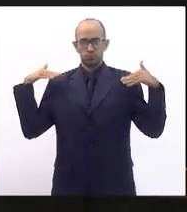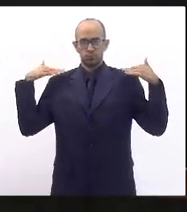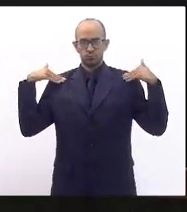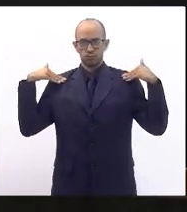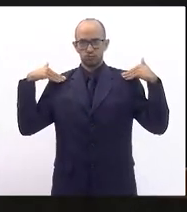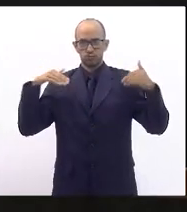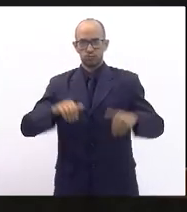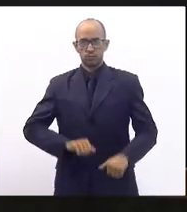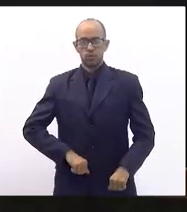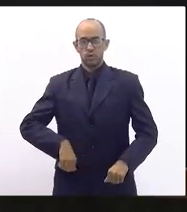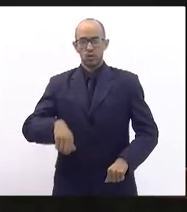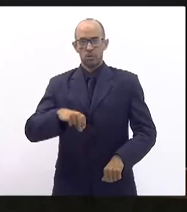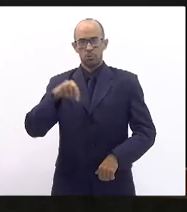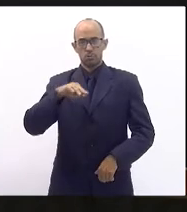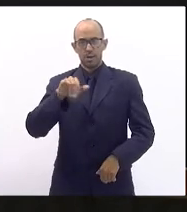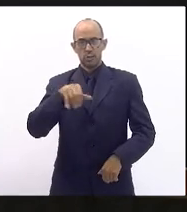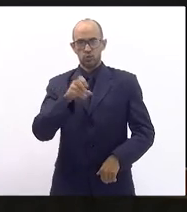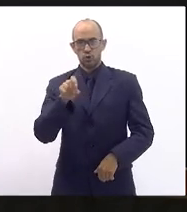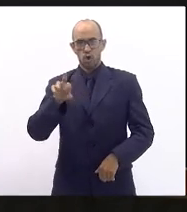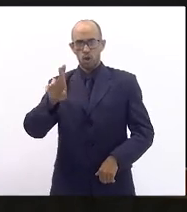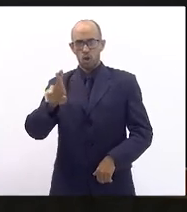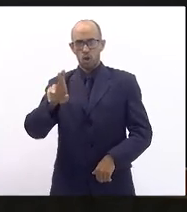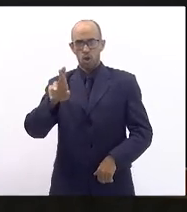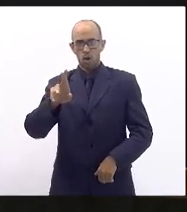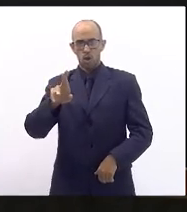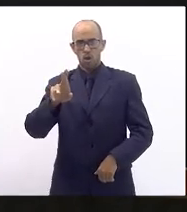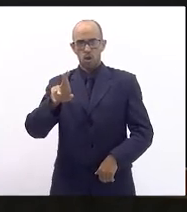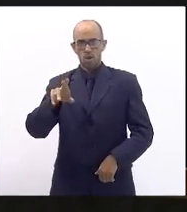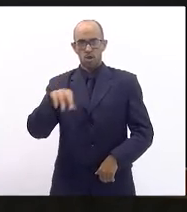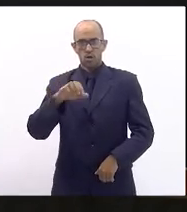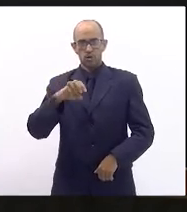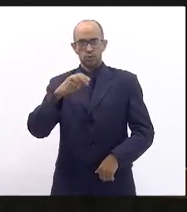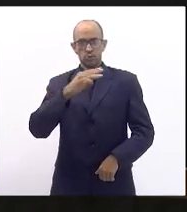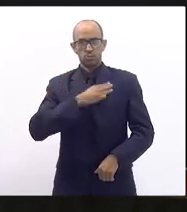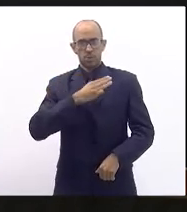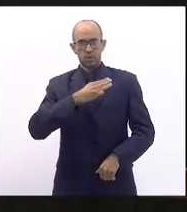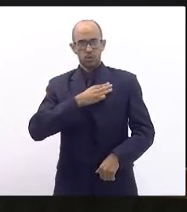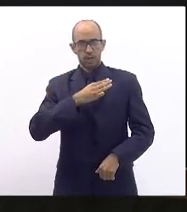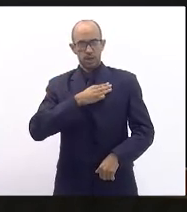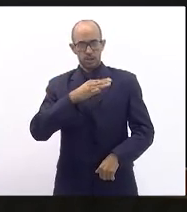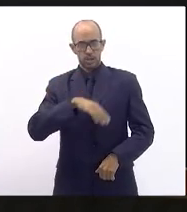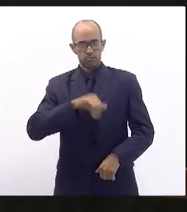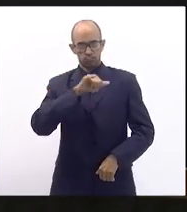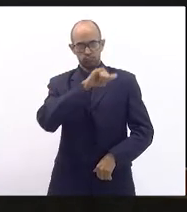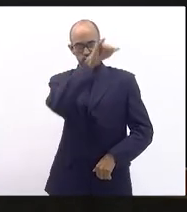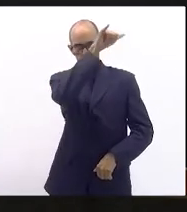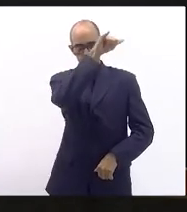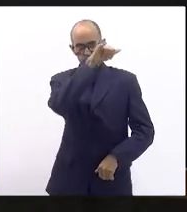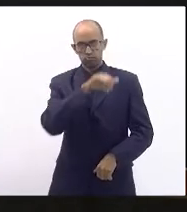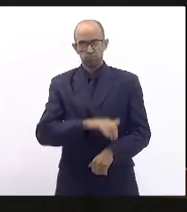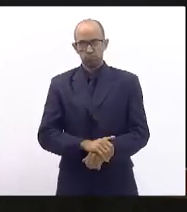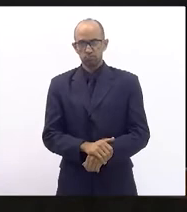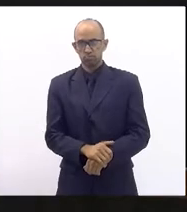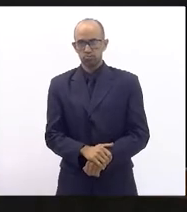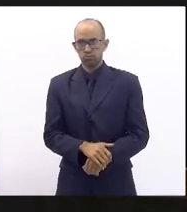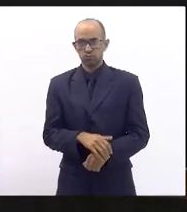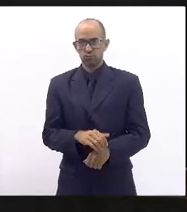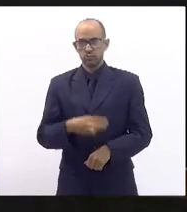e o major-brigadeiro a doar Madureira comandante do 3º comar